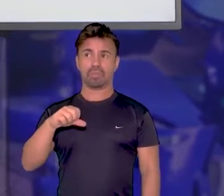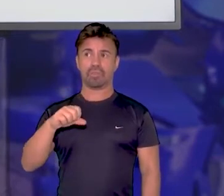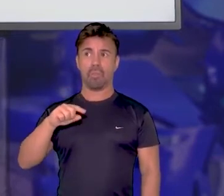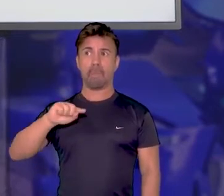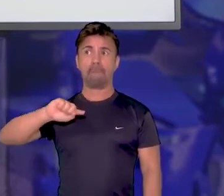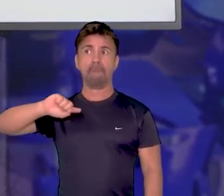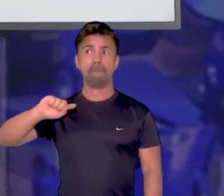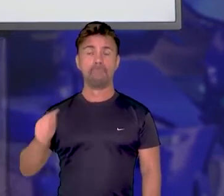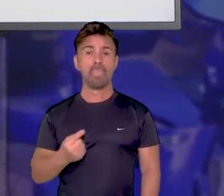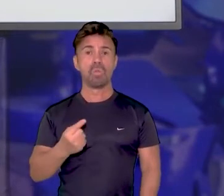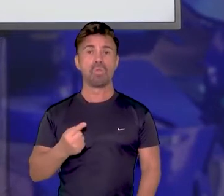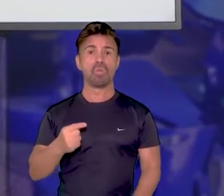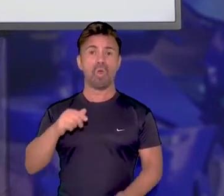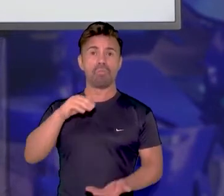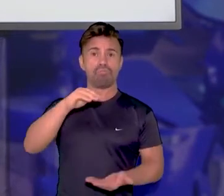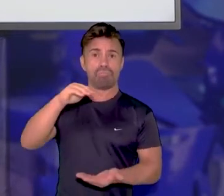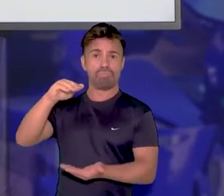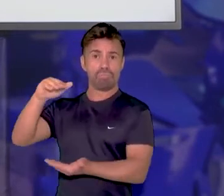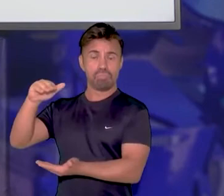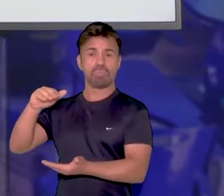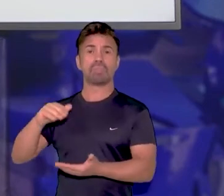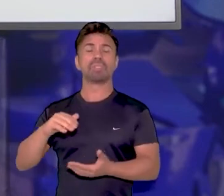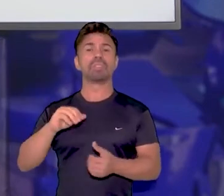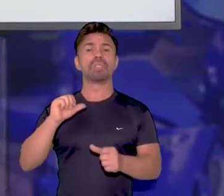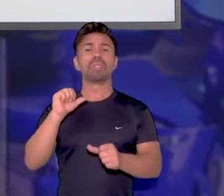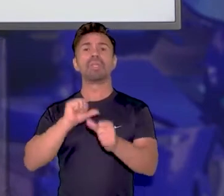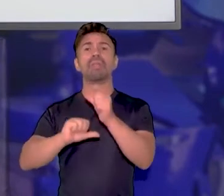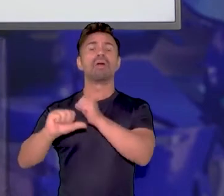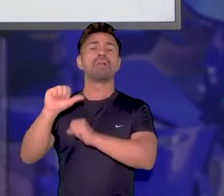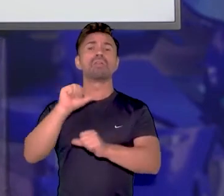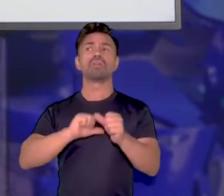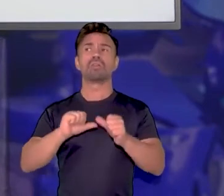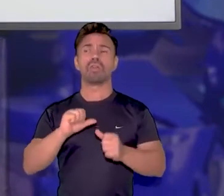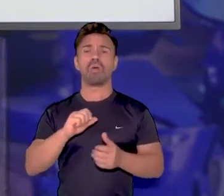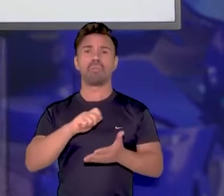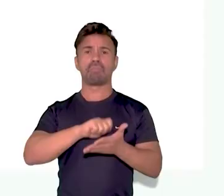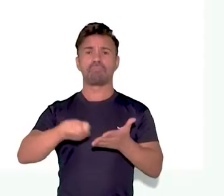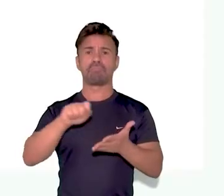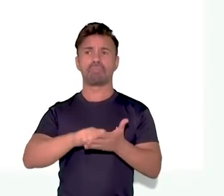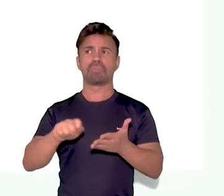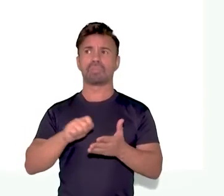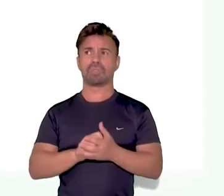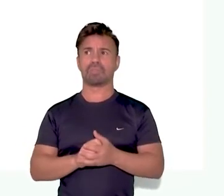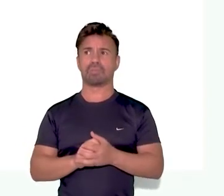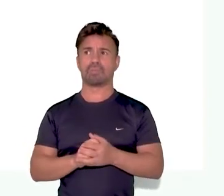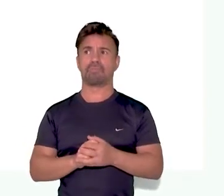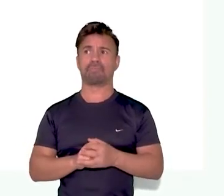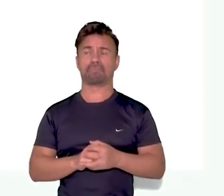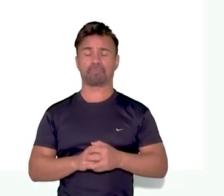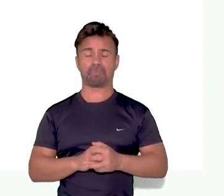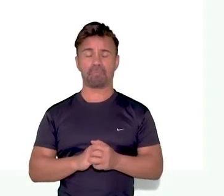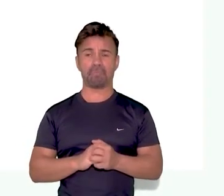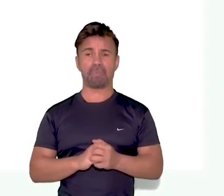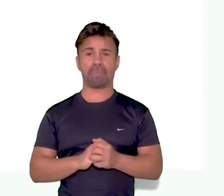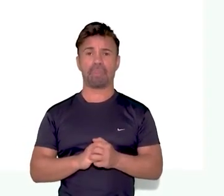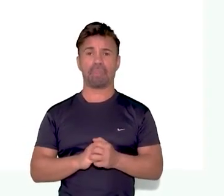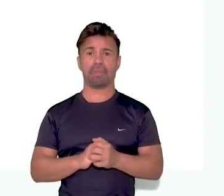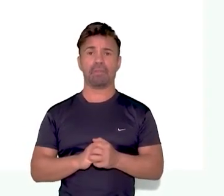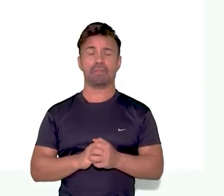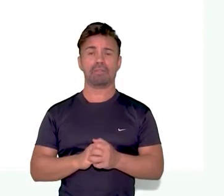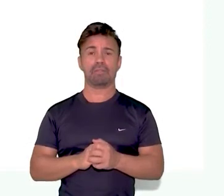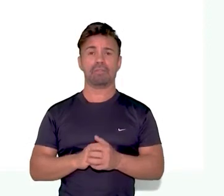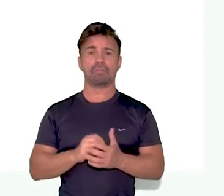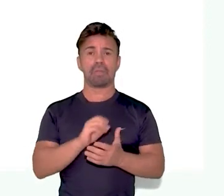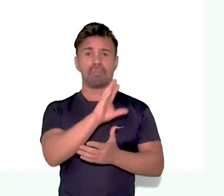toneladas e transforma ele em notação científica peguei o que se destaca